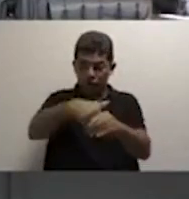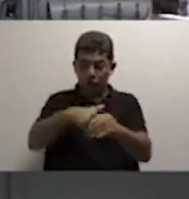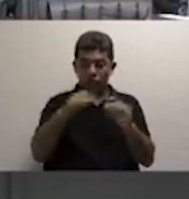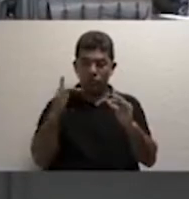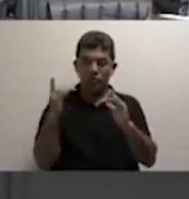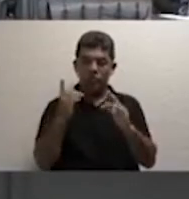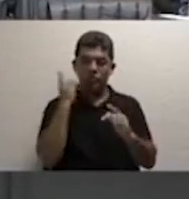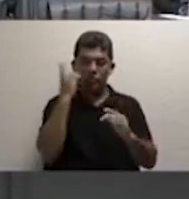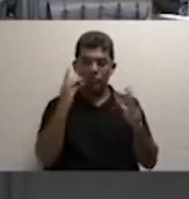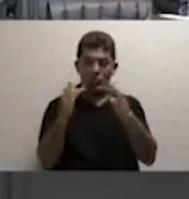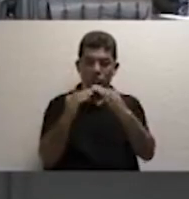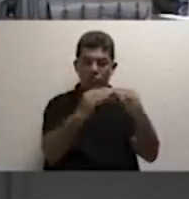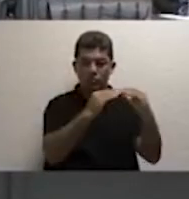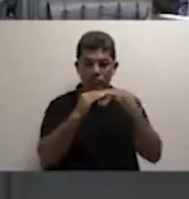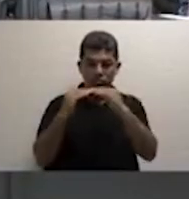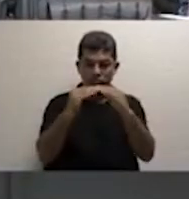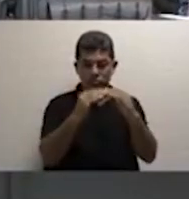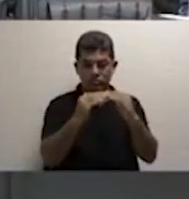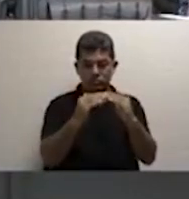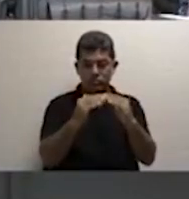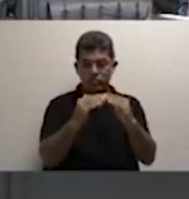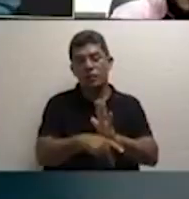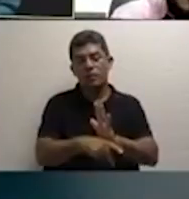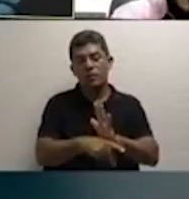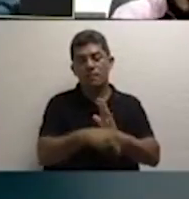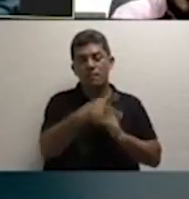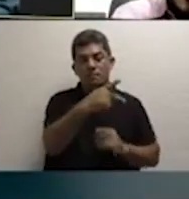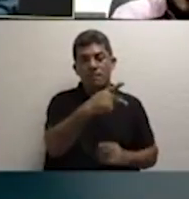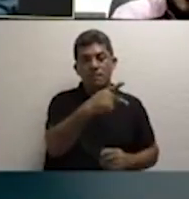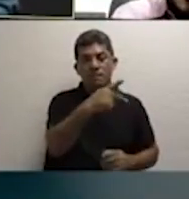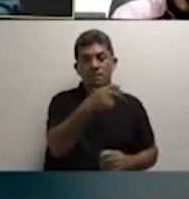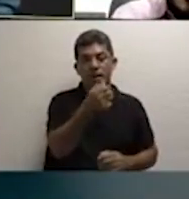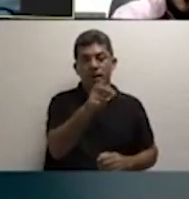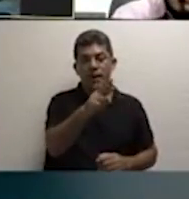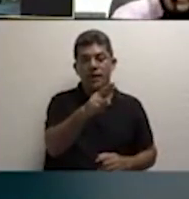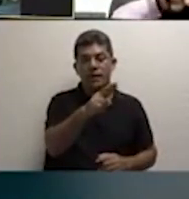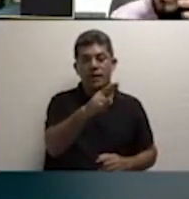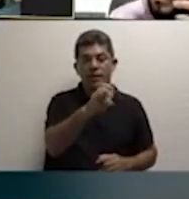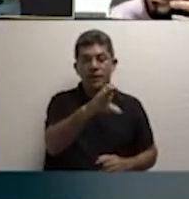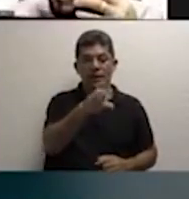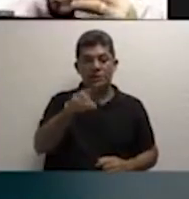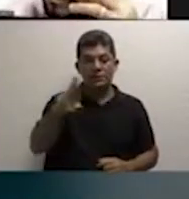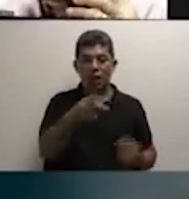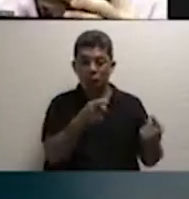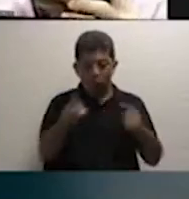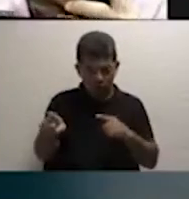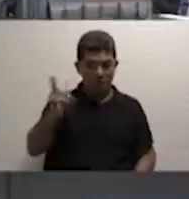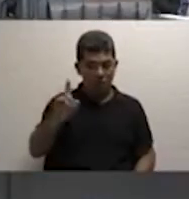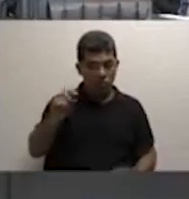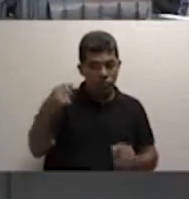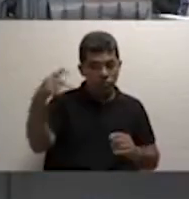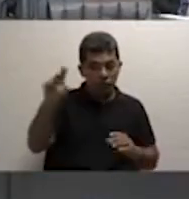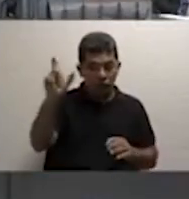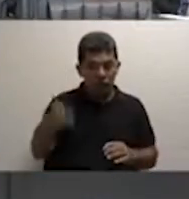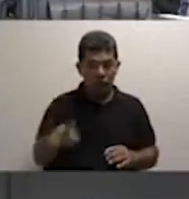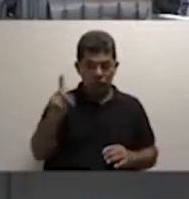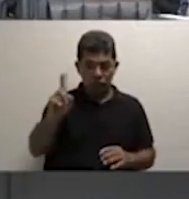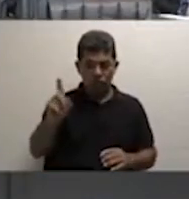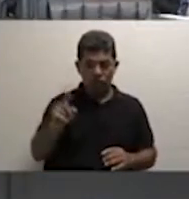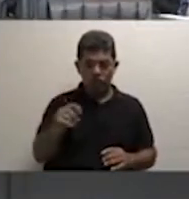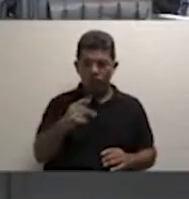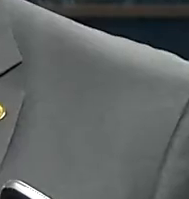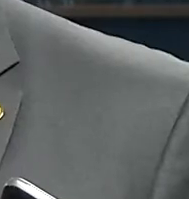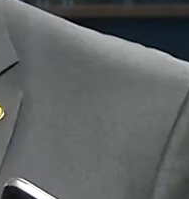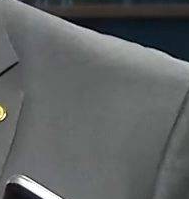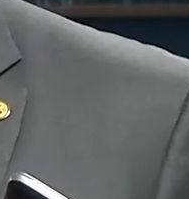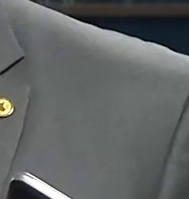Ministério Público, Defensoria Pública e Tribunal de Contas, que não têm renda própria e dependem desses valores para fazer o pagamento